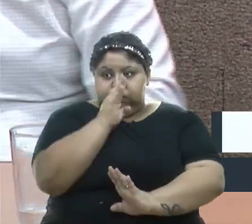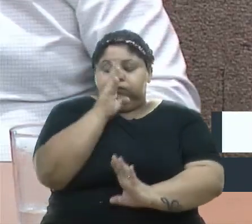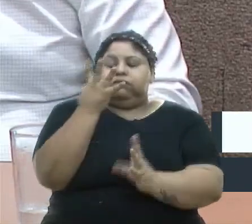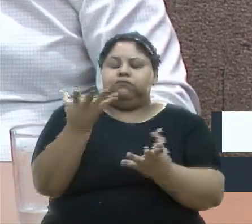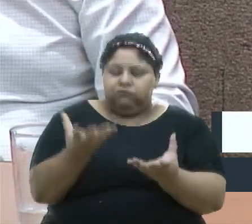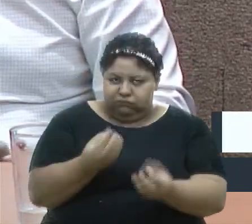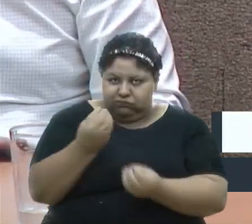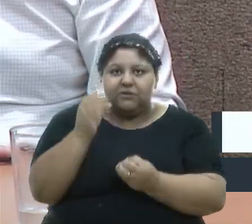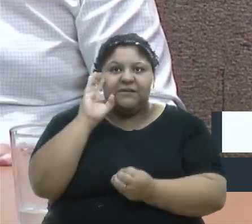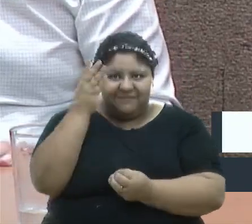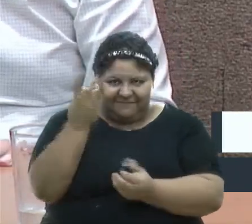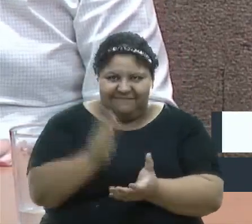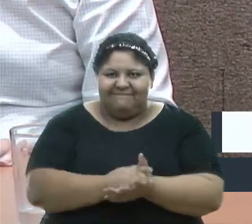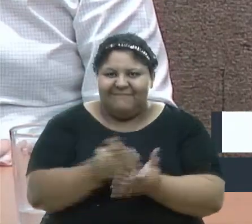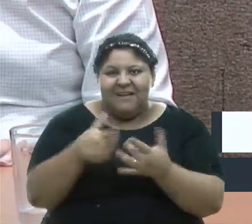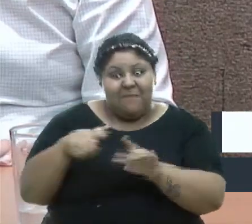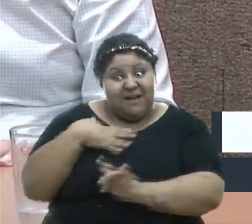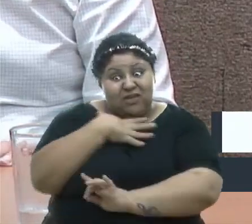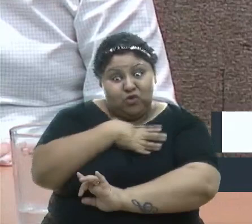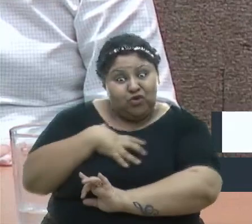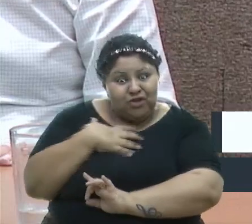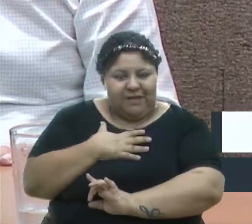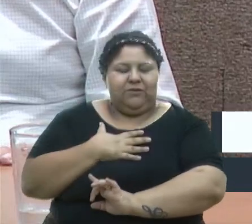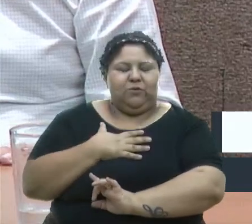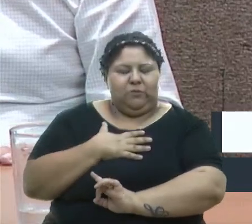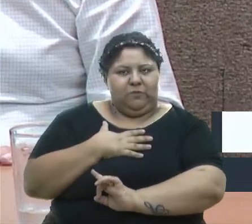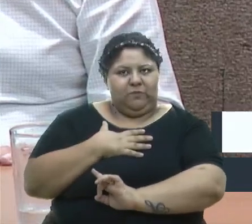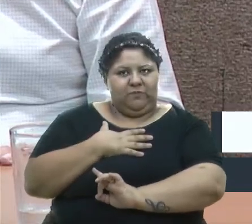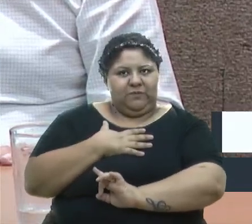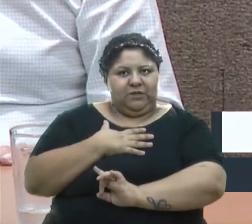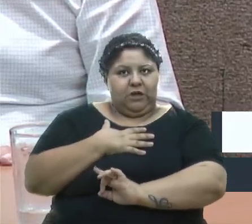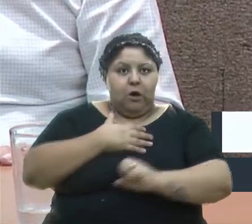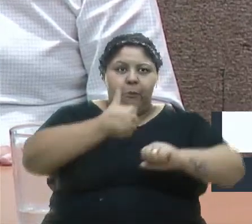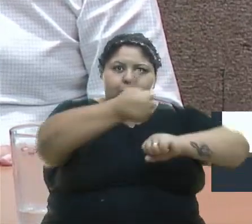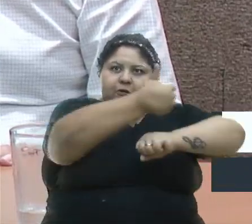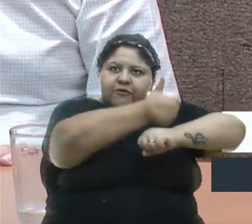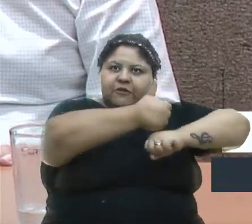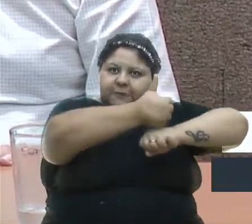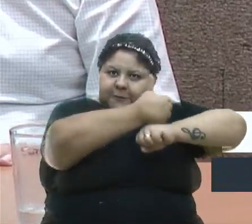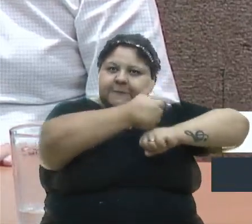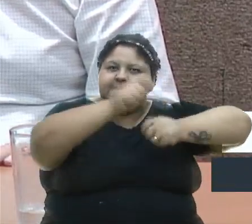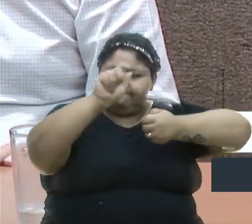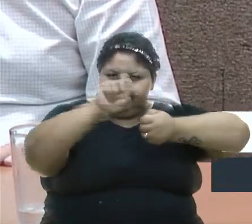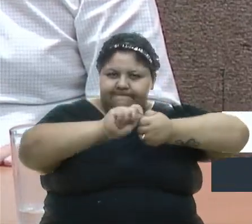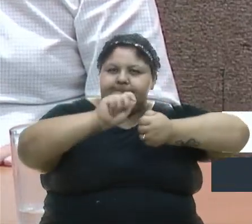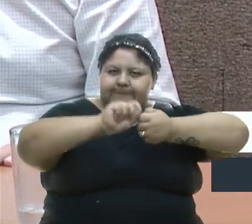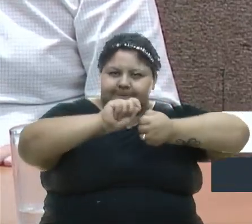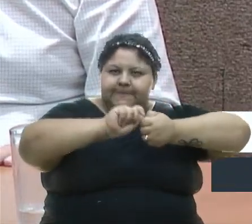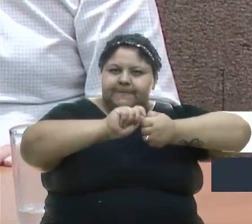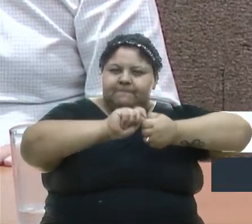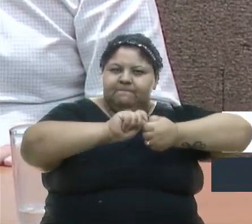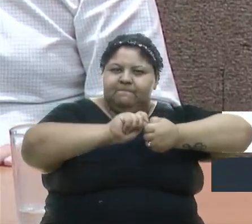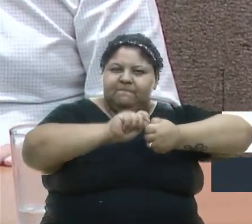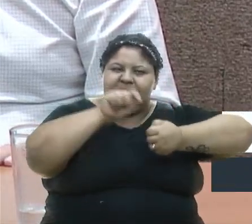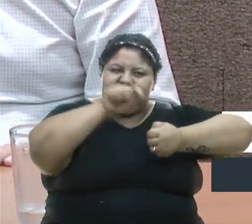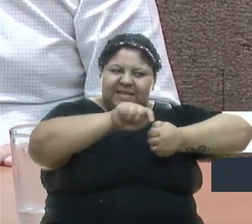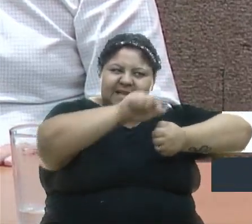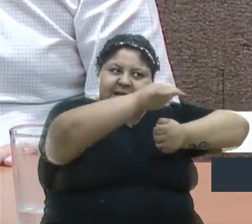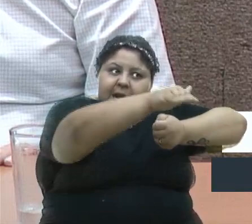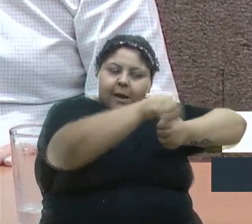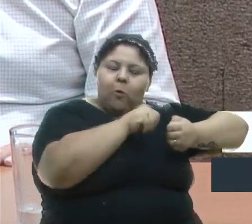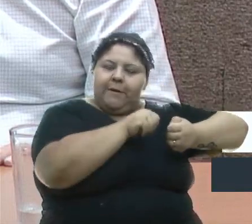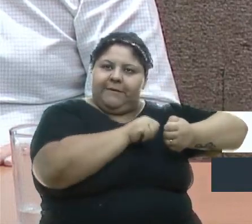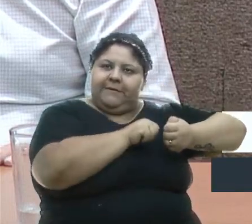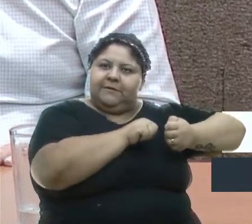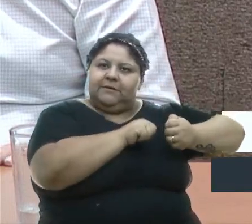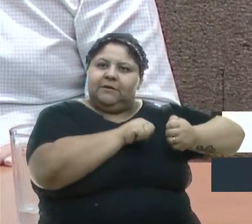Mas a maneira, a forma profissional que foi feito aquele recolhimento